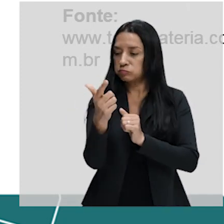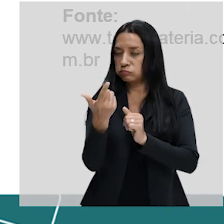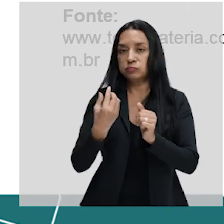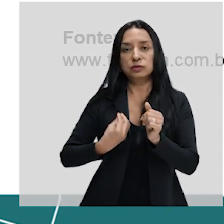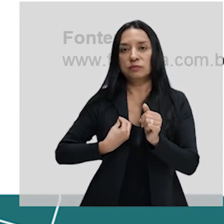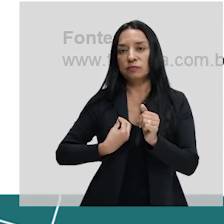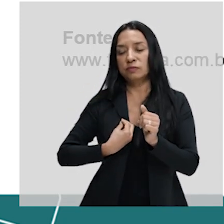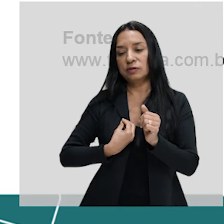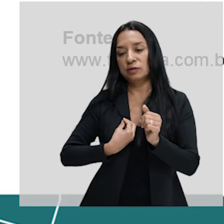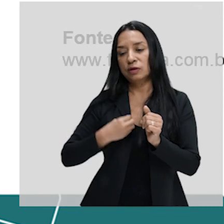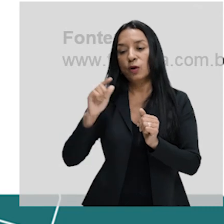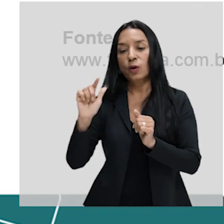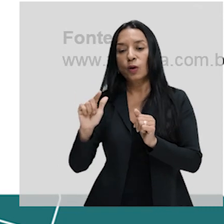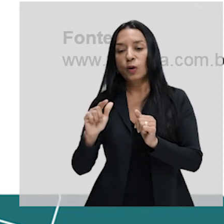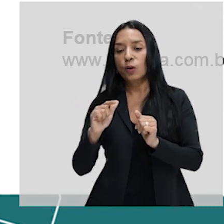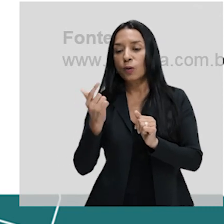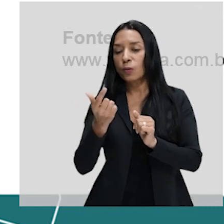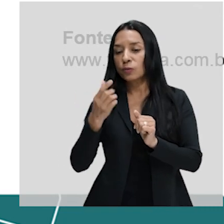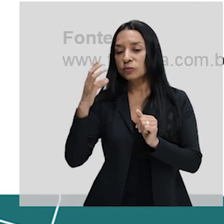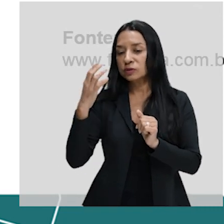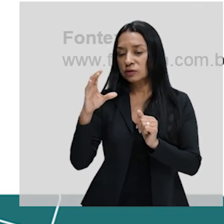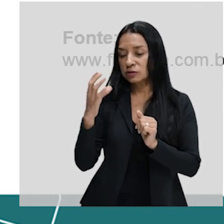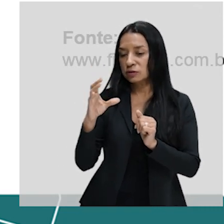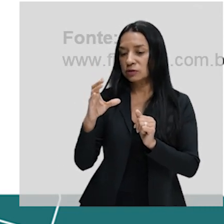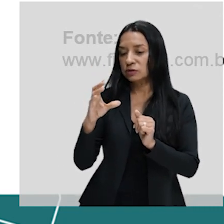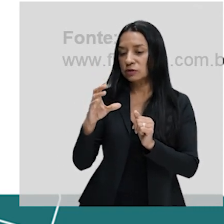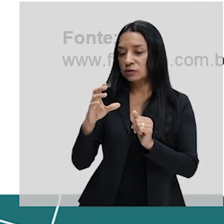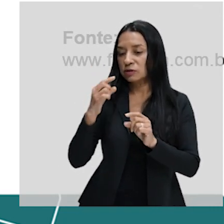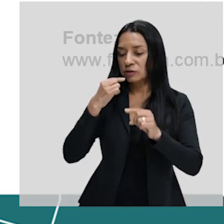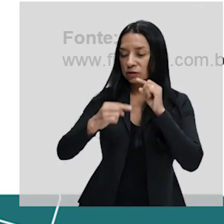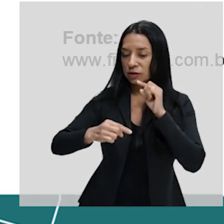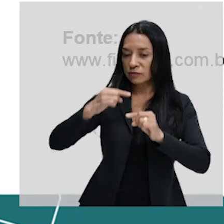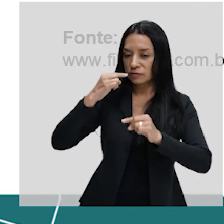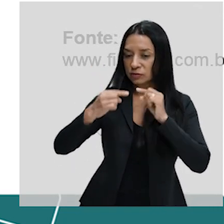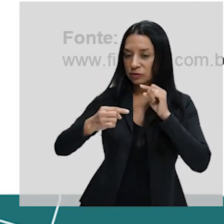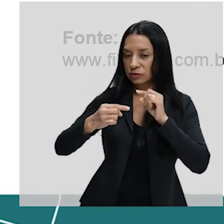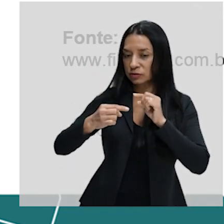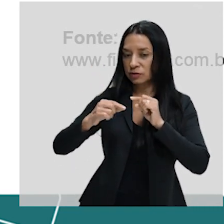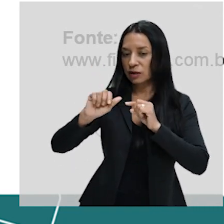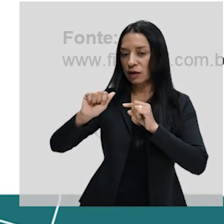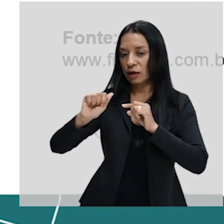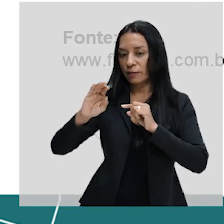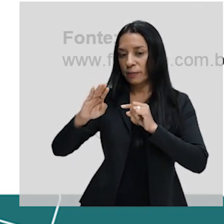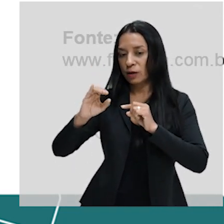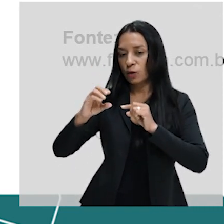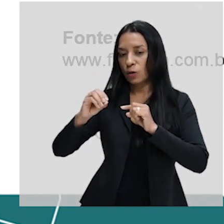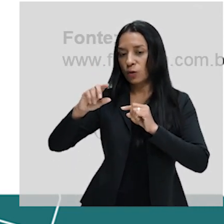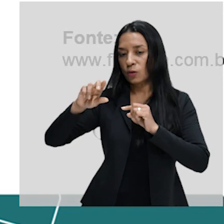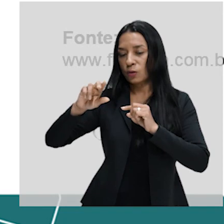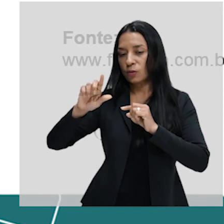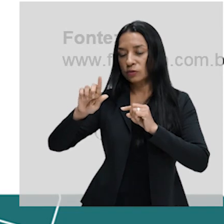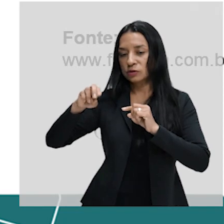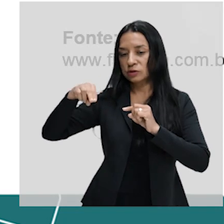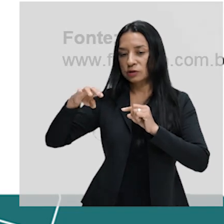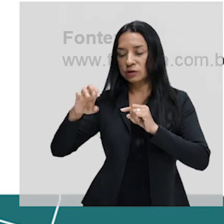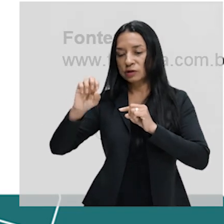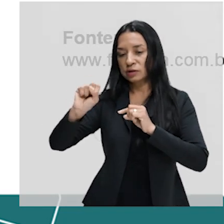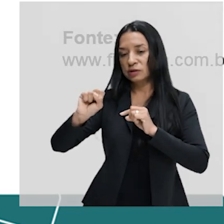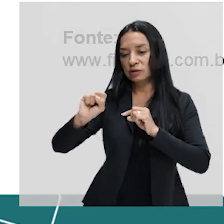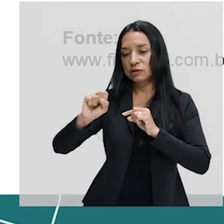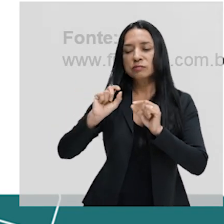Outros cientistas que defendiam muito a abiogênese era René Descartes,